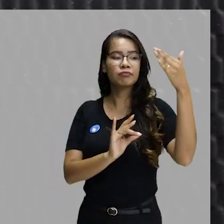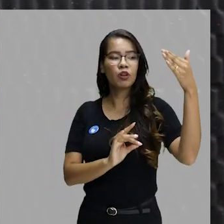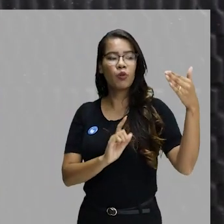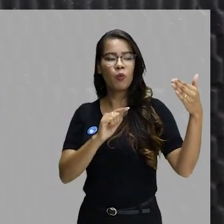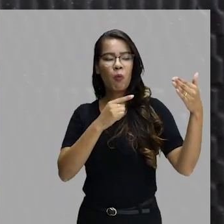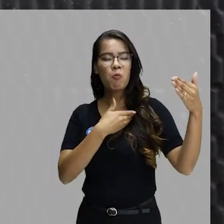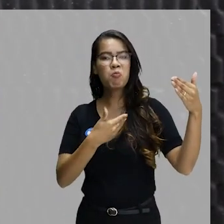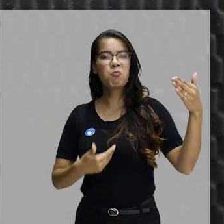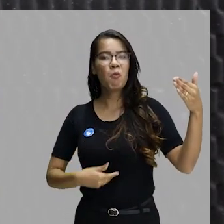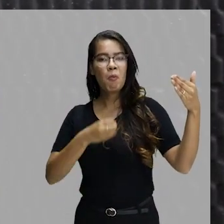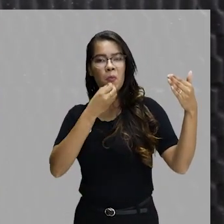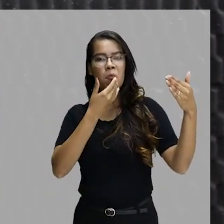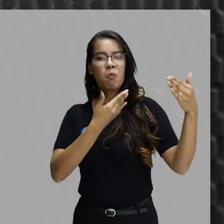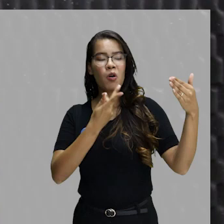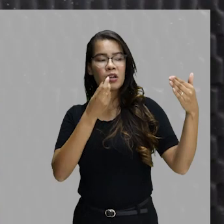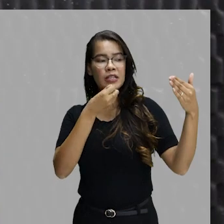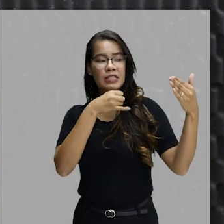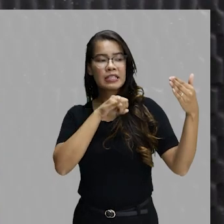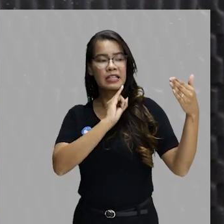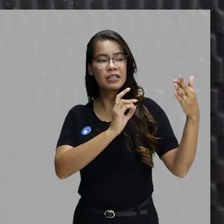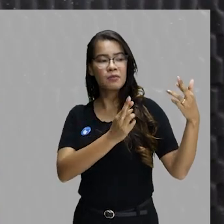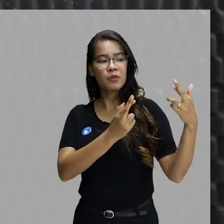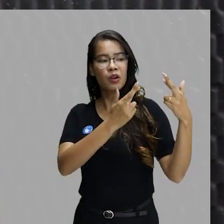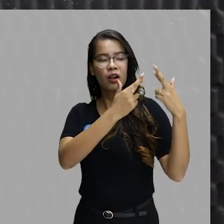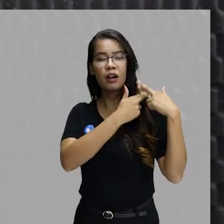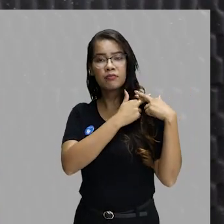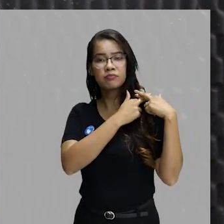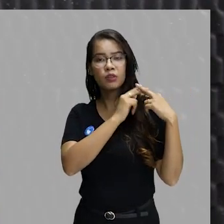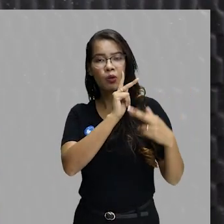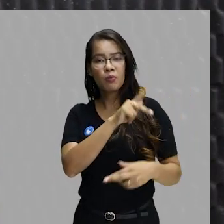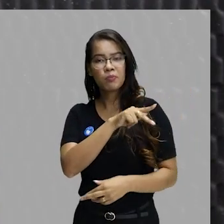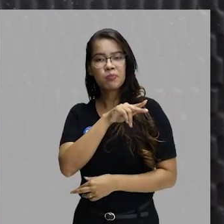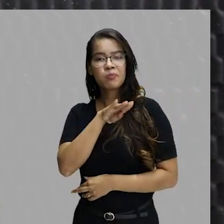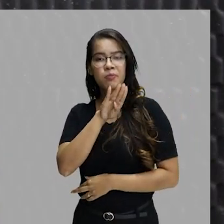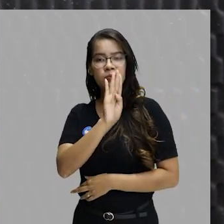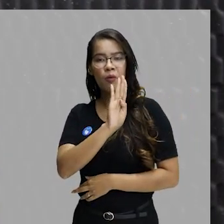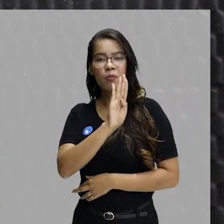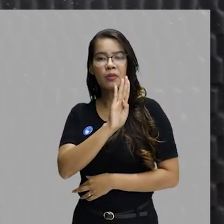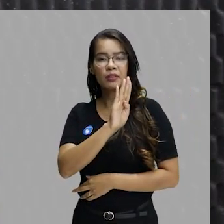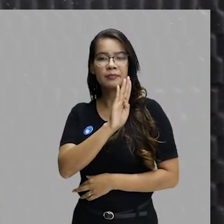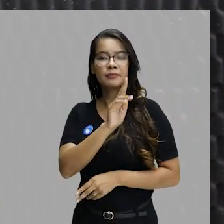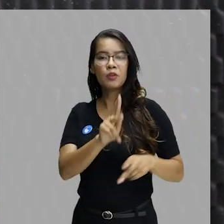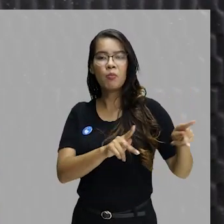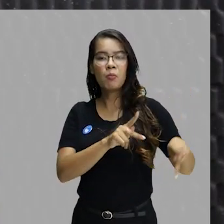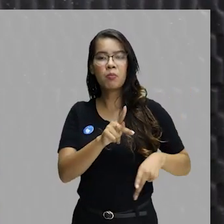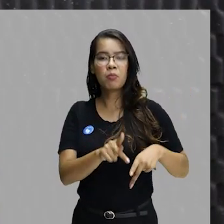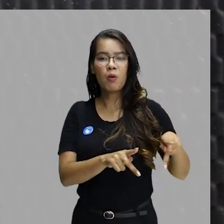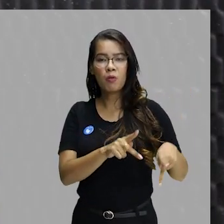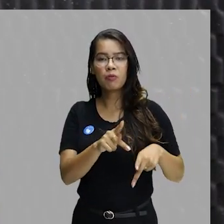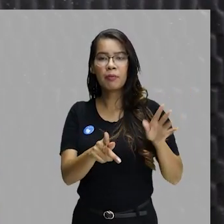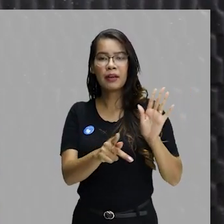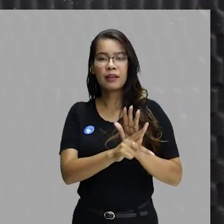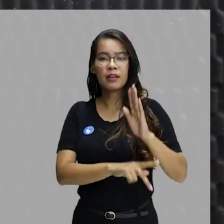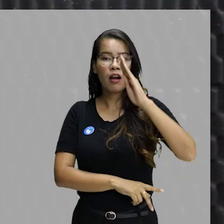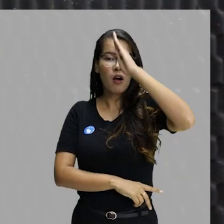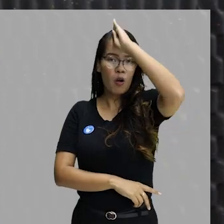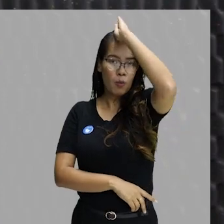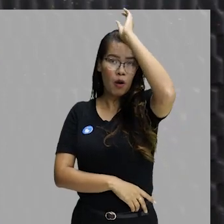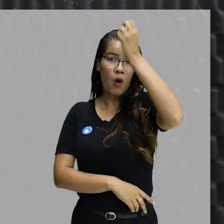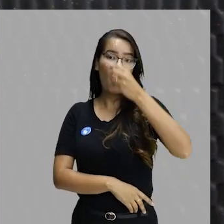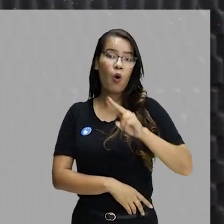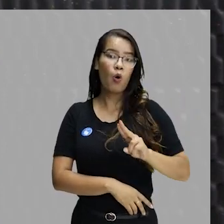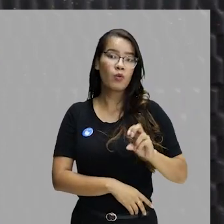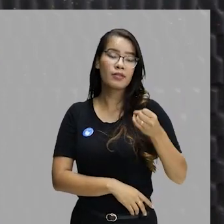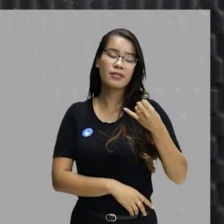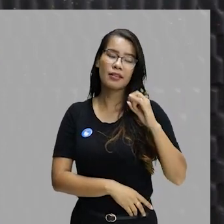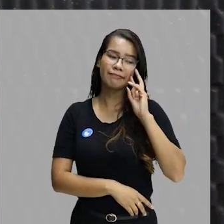se responsabiliza com as questões públicas, com as questões do povo de Roma, ou se eu estou diante de uma